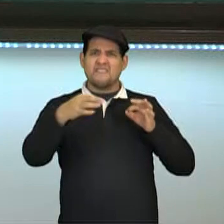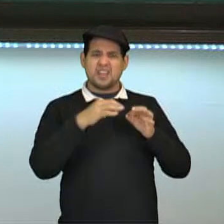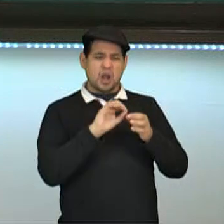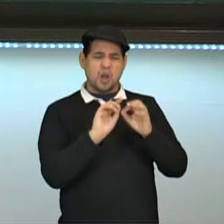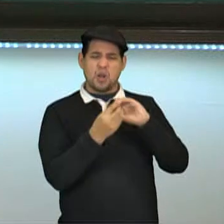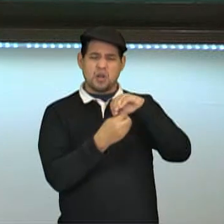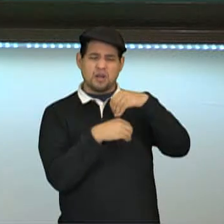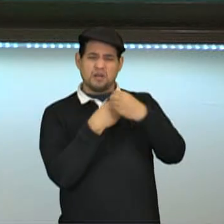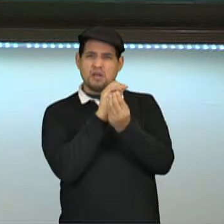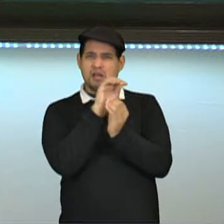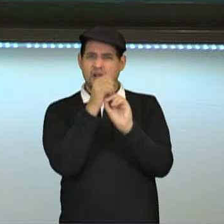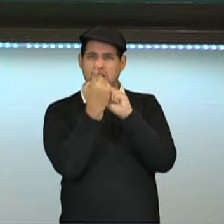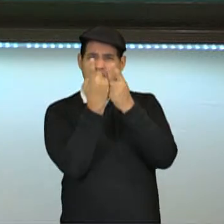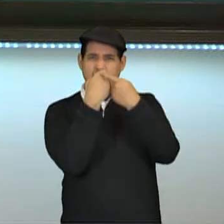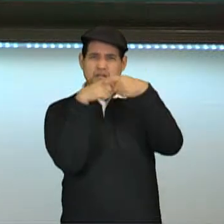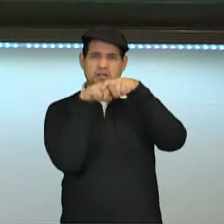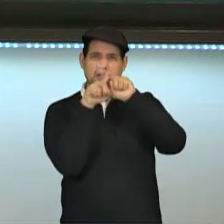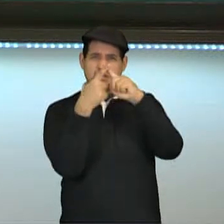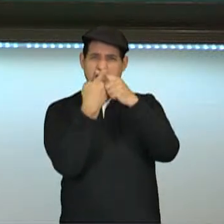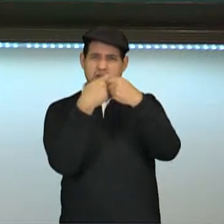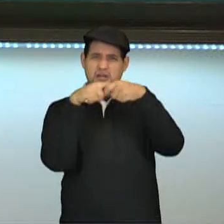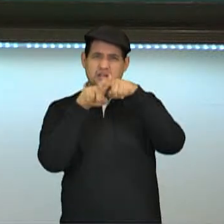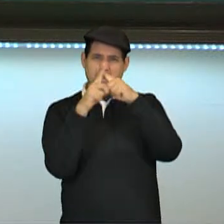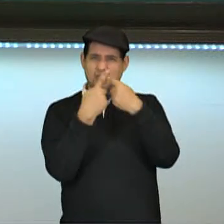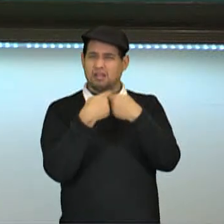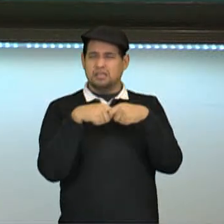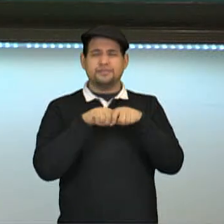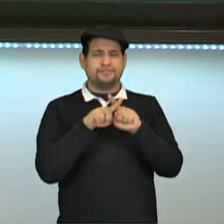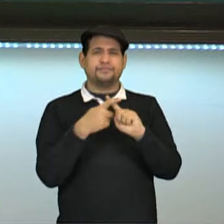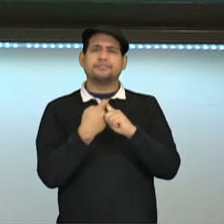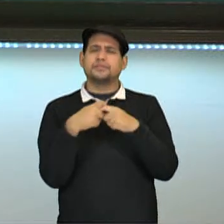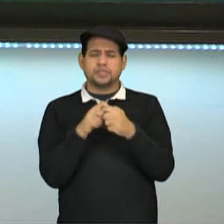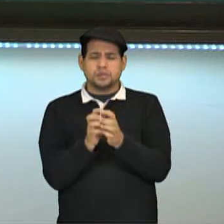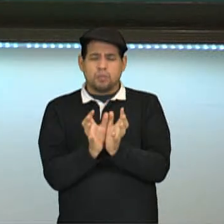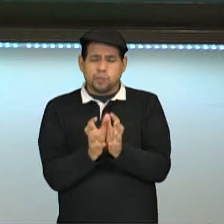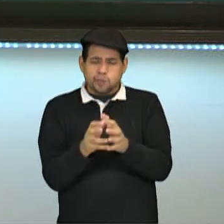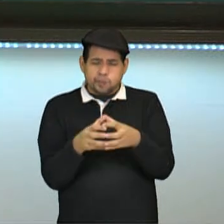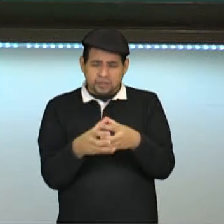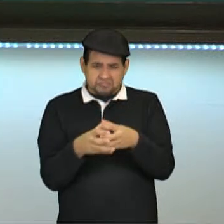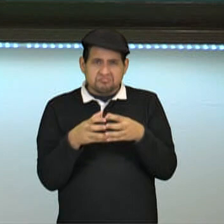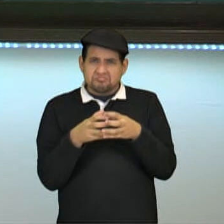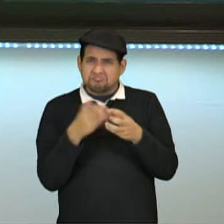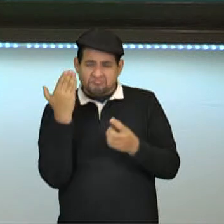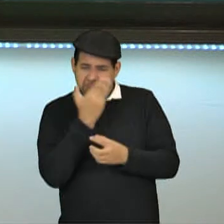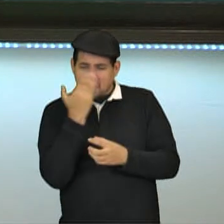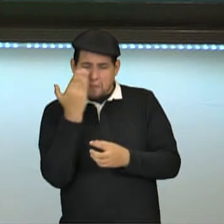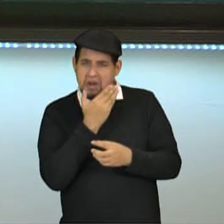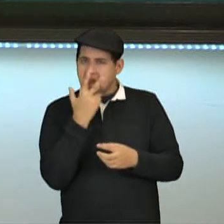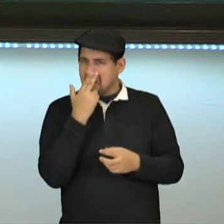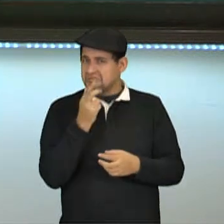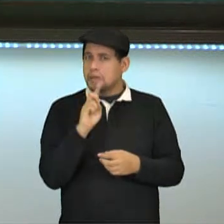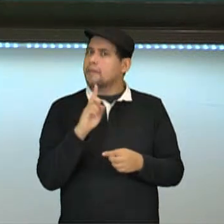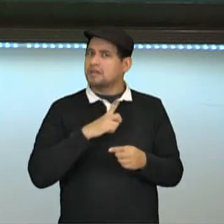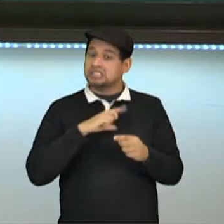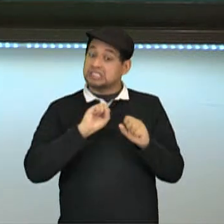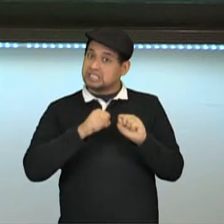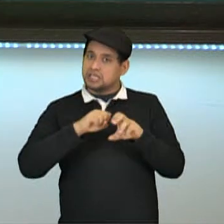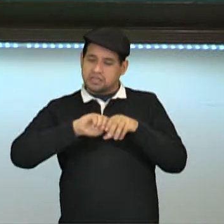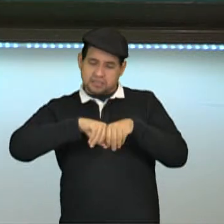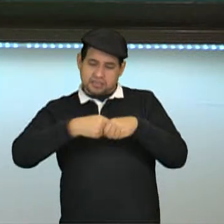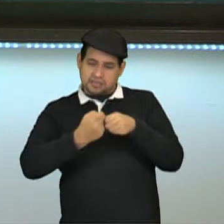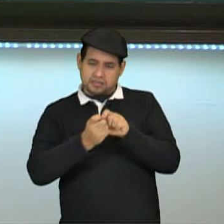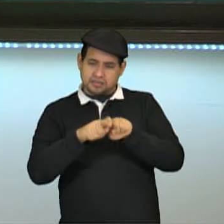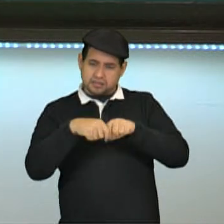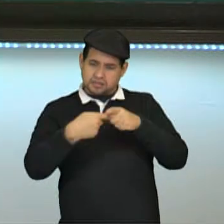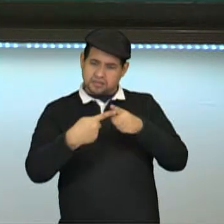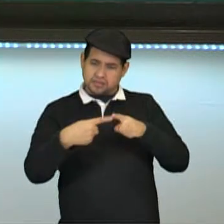enrolado, né, dobrado. Claro que a gente imagina 6 metros ali esticado, mas ele fica tão enroladinho que olhando ali não apresenta esse tamanho, mas ele possui